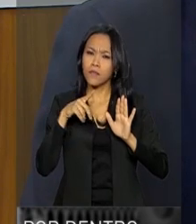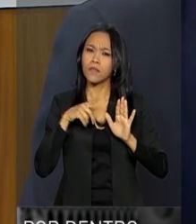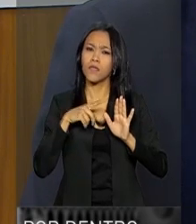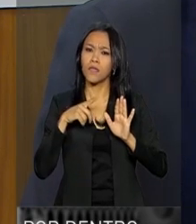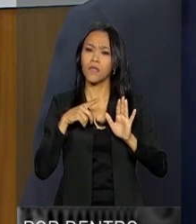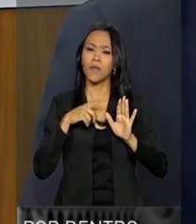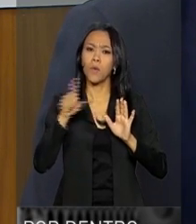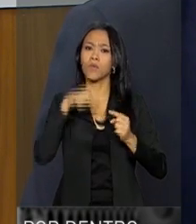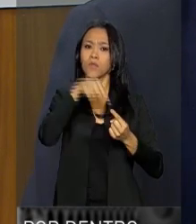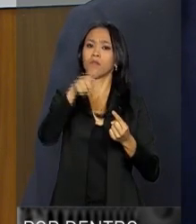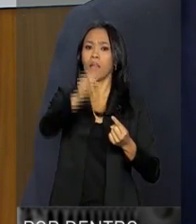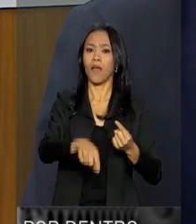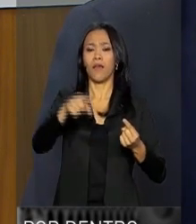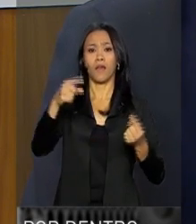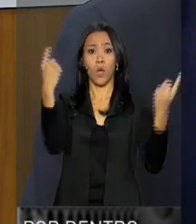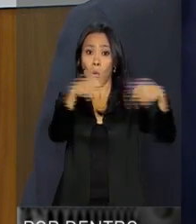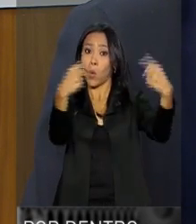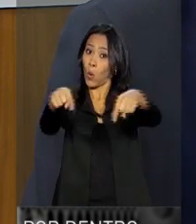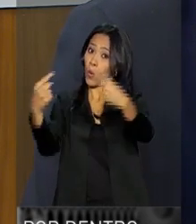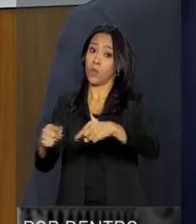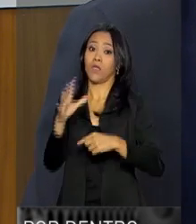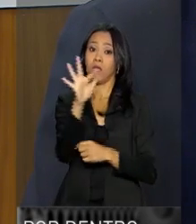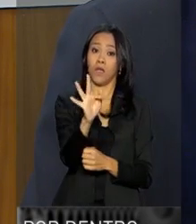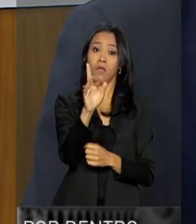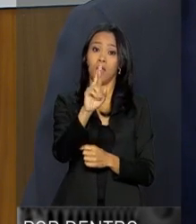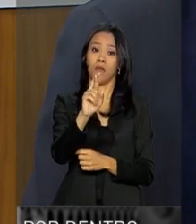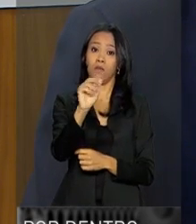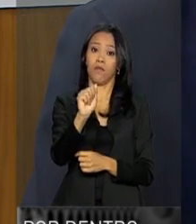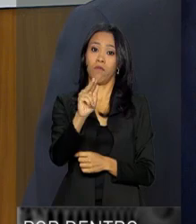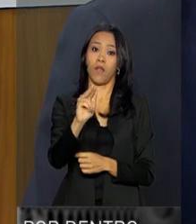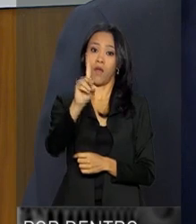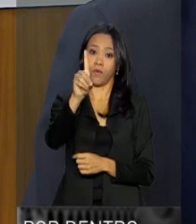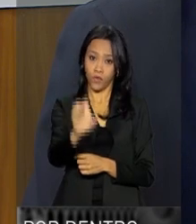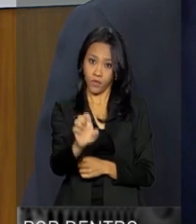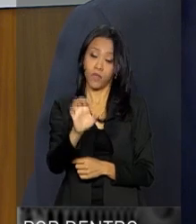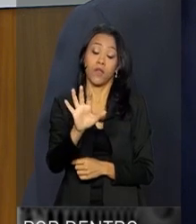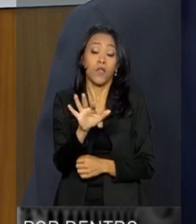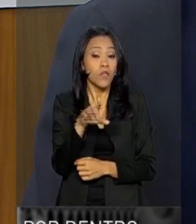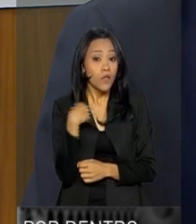incessante as fraudes né então nós compartilhamos totalmente nessa dessa preocupação